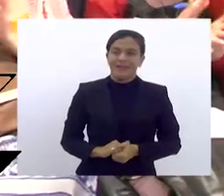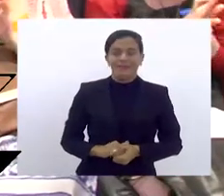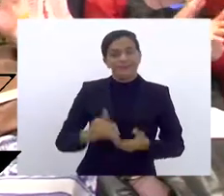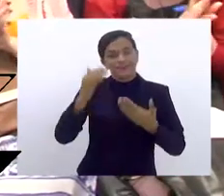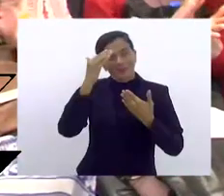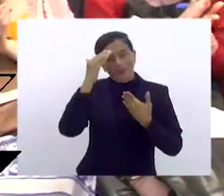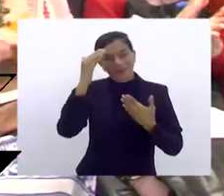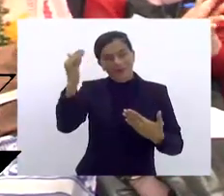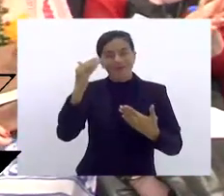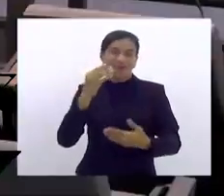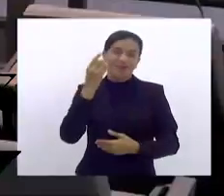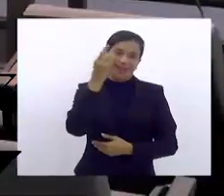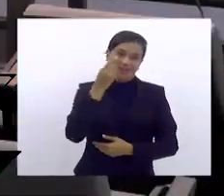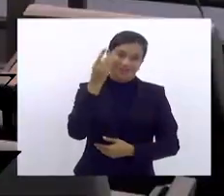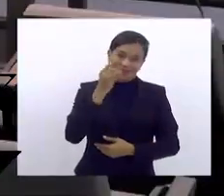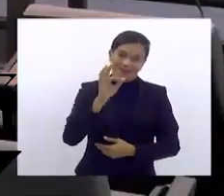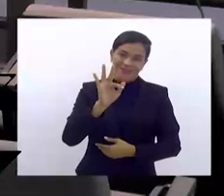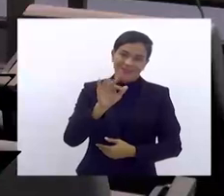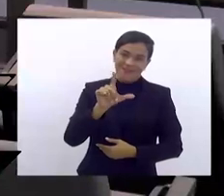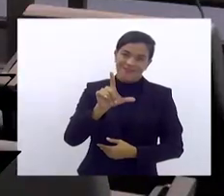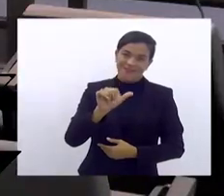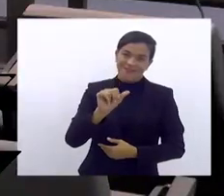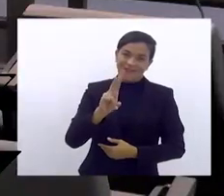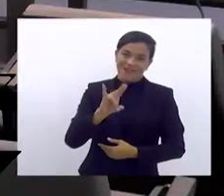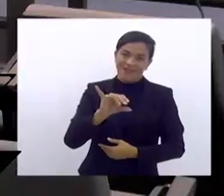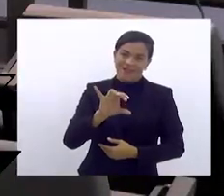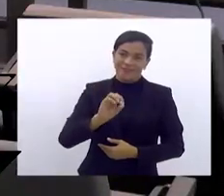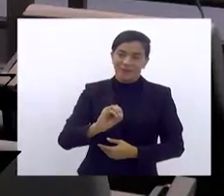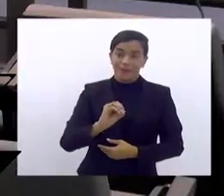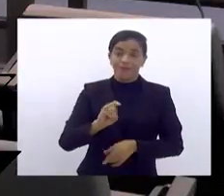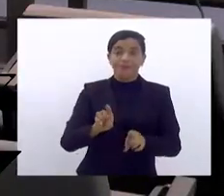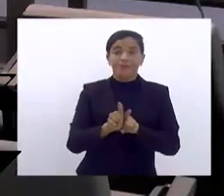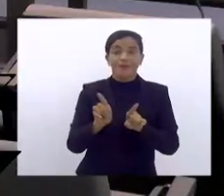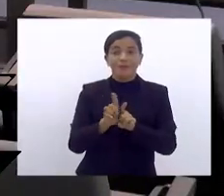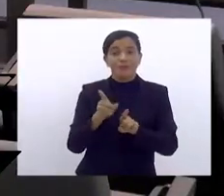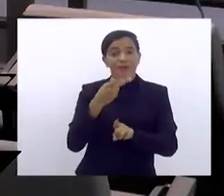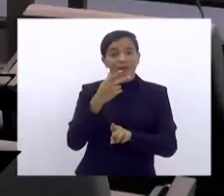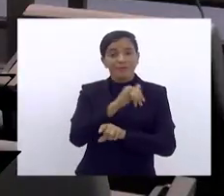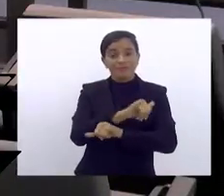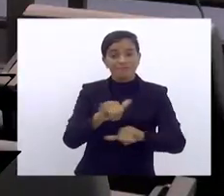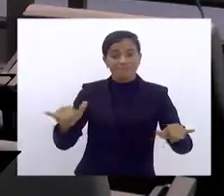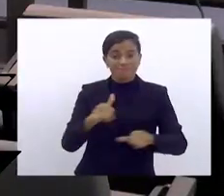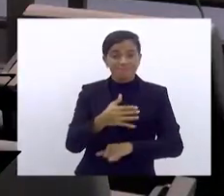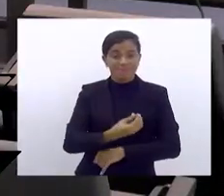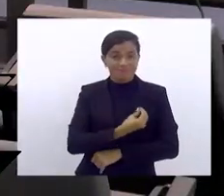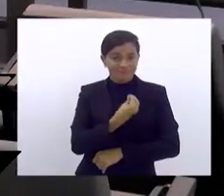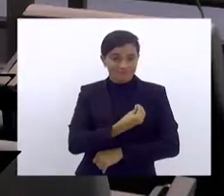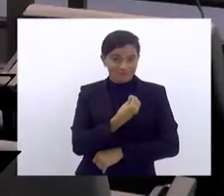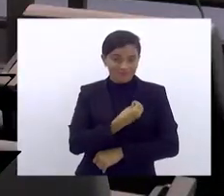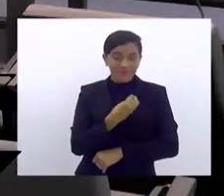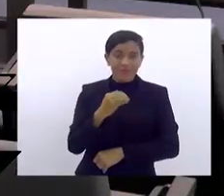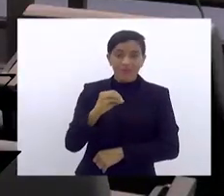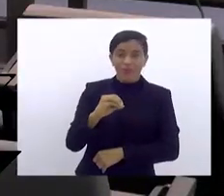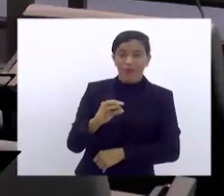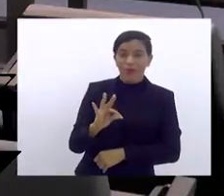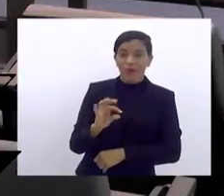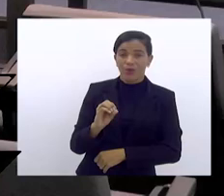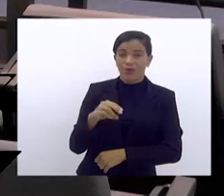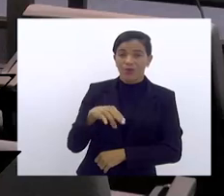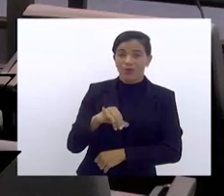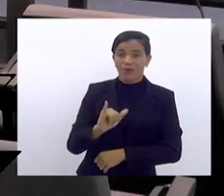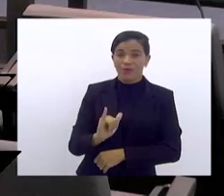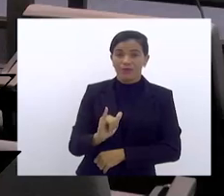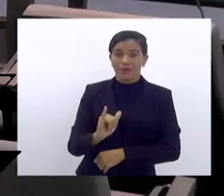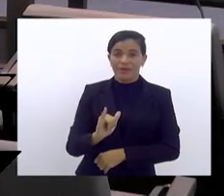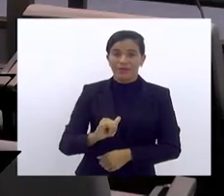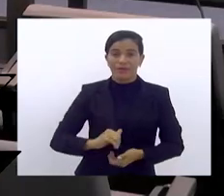obrigado deputado Flávio Serafim queria aqui registrar a presença do deputado Otônio de Paula Pai que faz parte